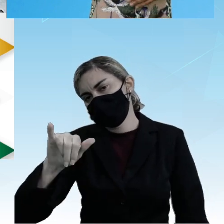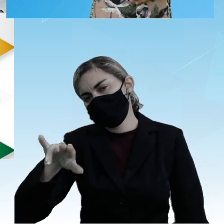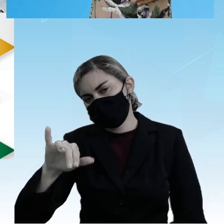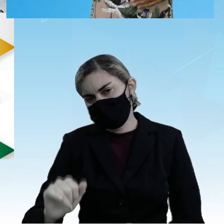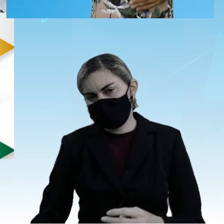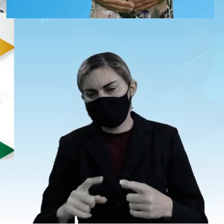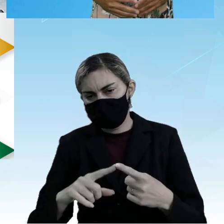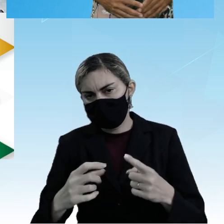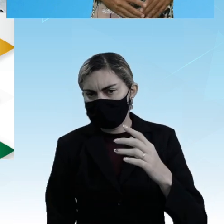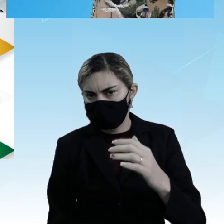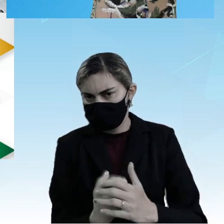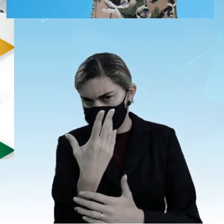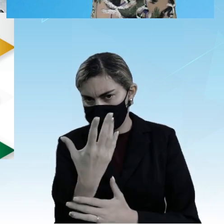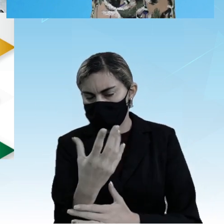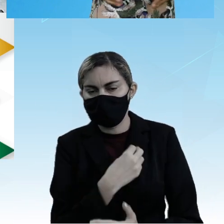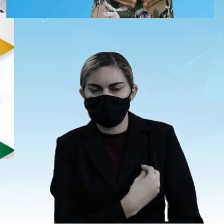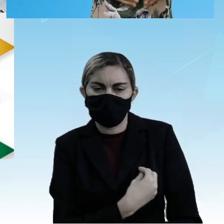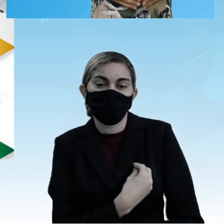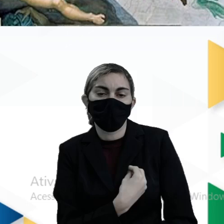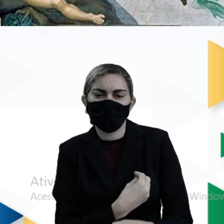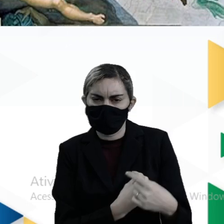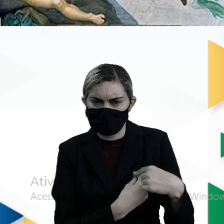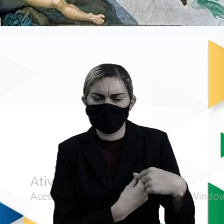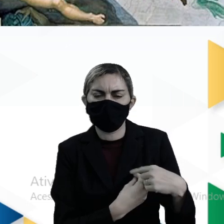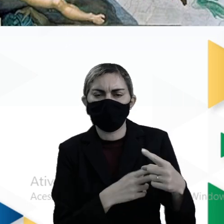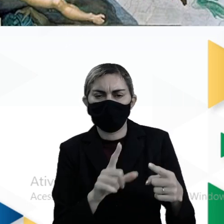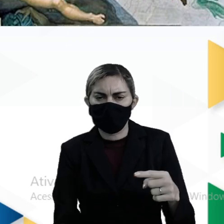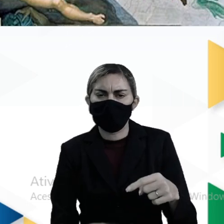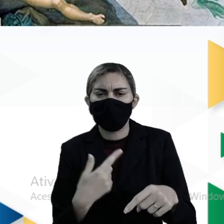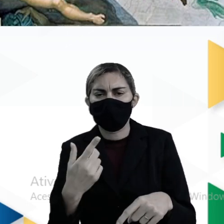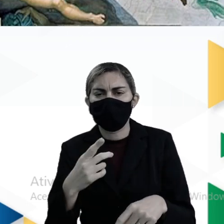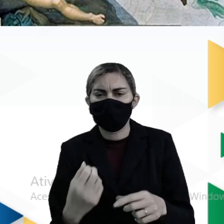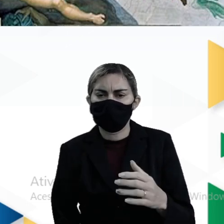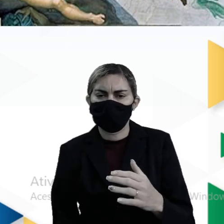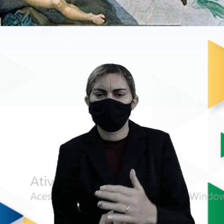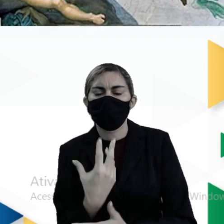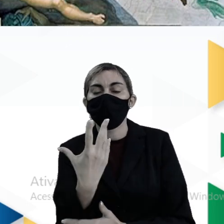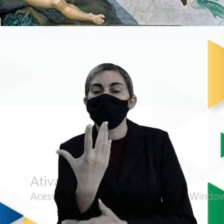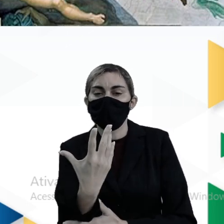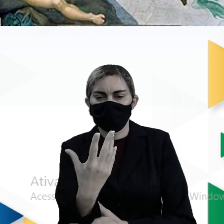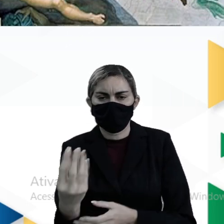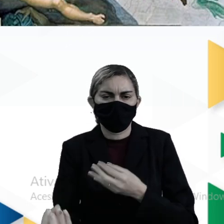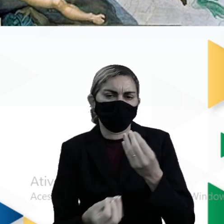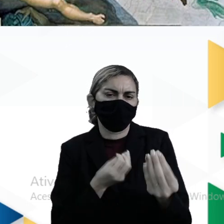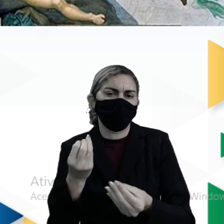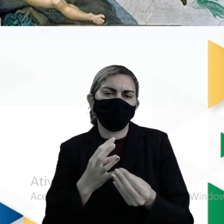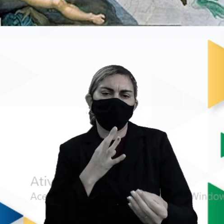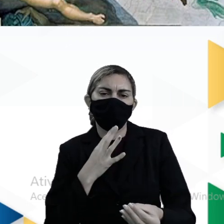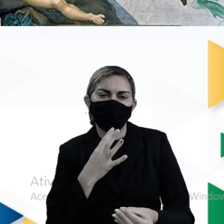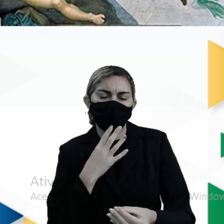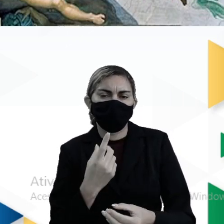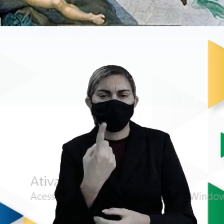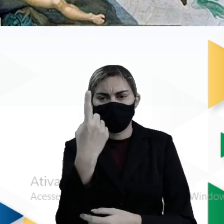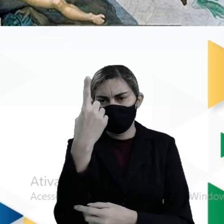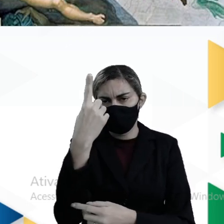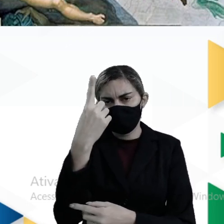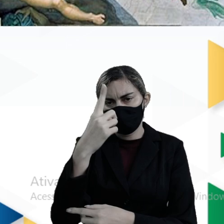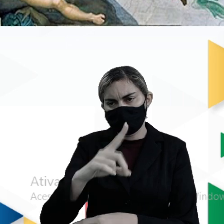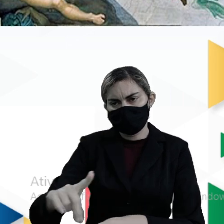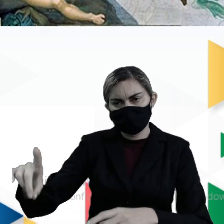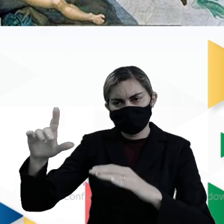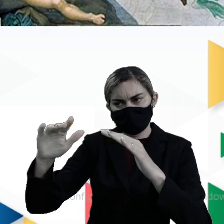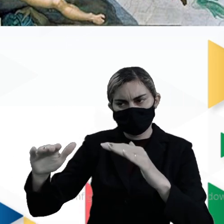o criacionismo, os seres vivos, eles foram criados tão como conhecemos por um ser que